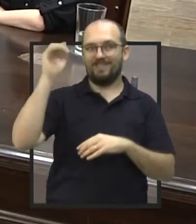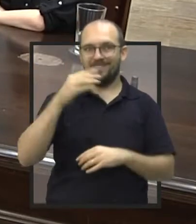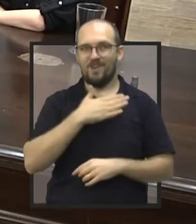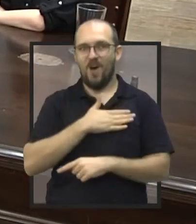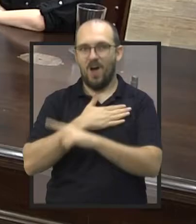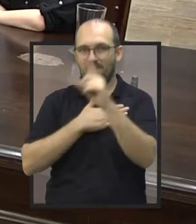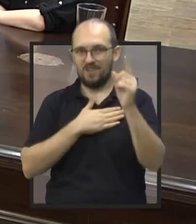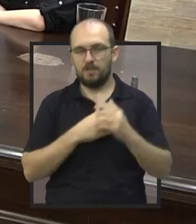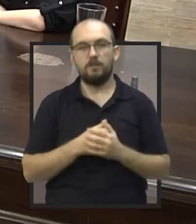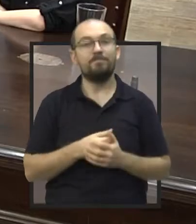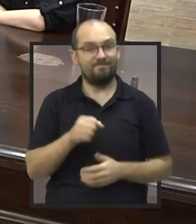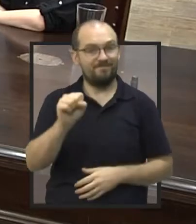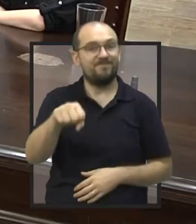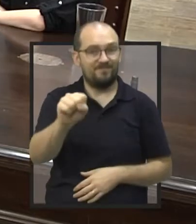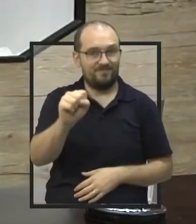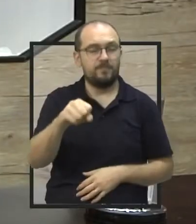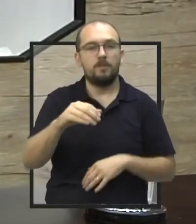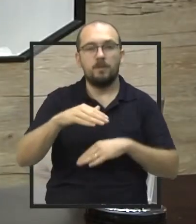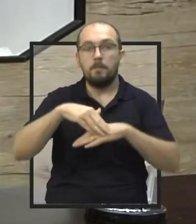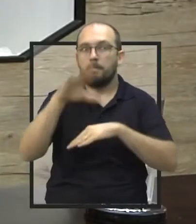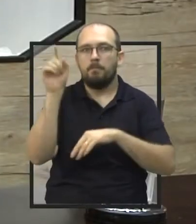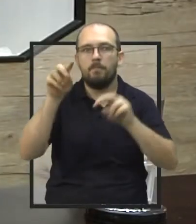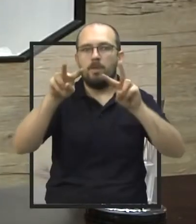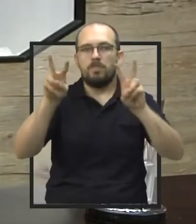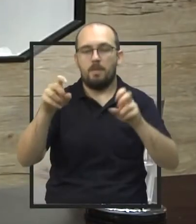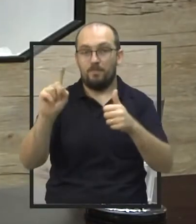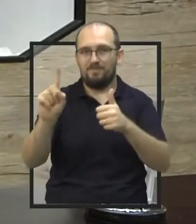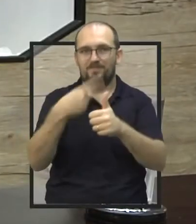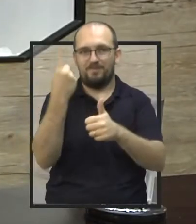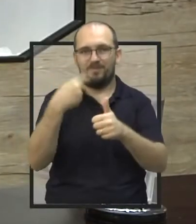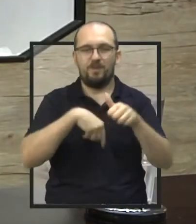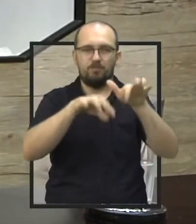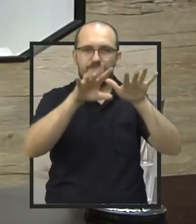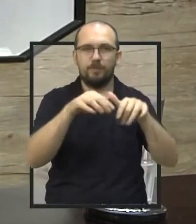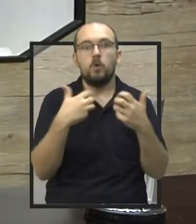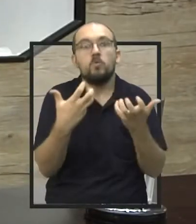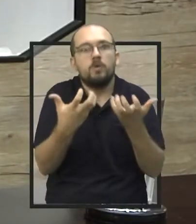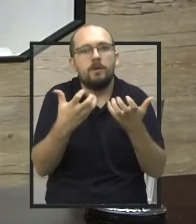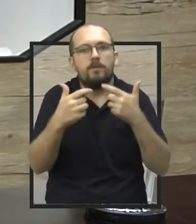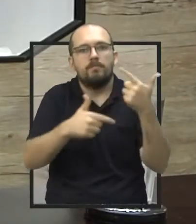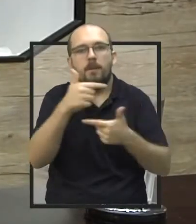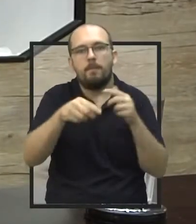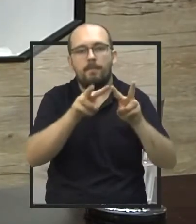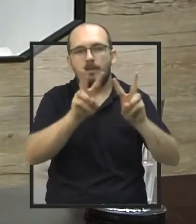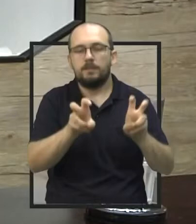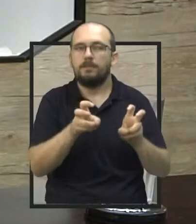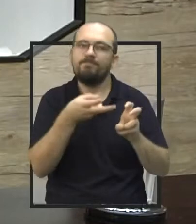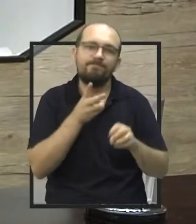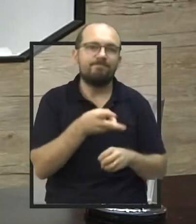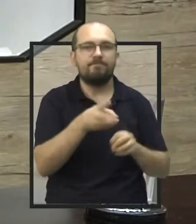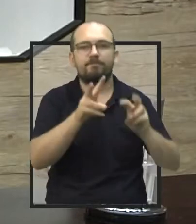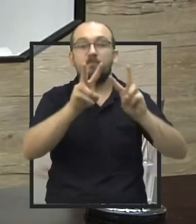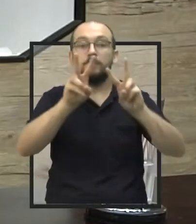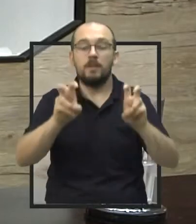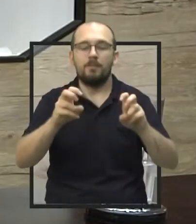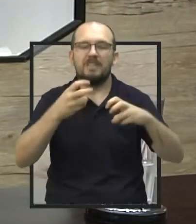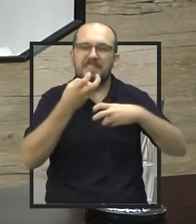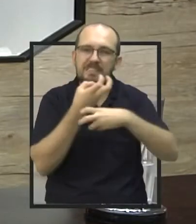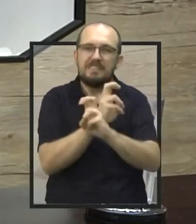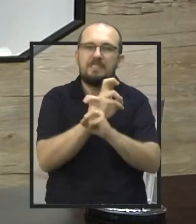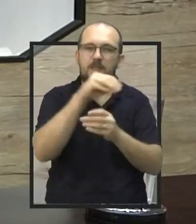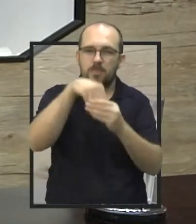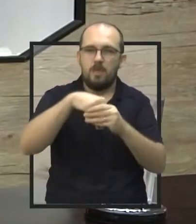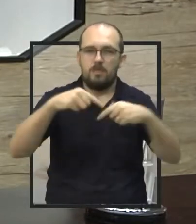eu gostei de trazer. Eu acho que todo mundo se identifica com isso, porque assim, claro que existem bons ambientes de trabalho,